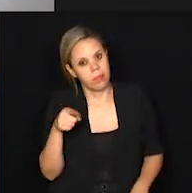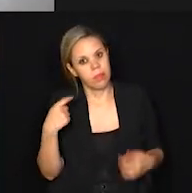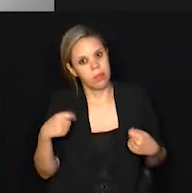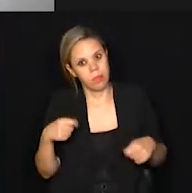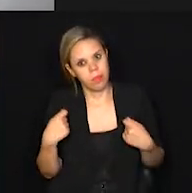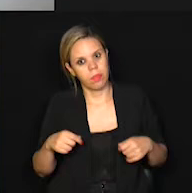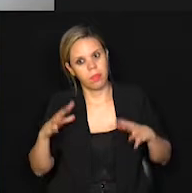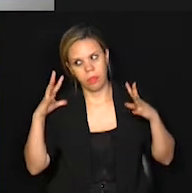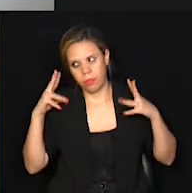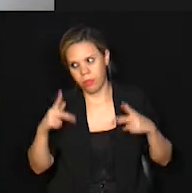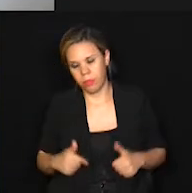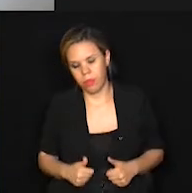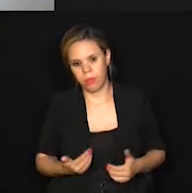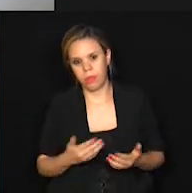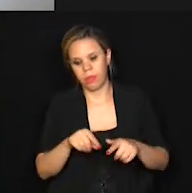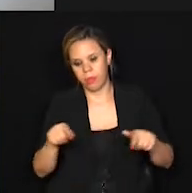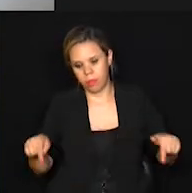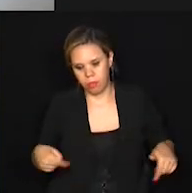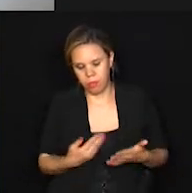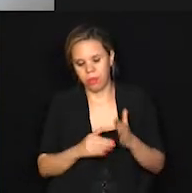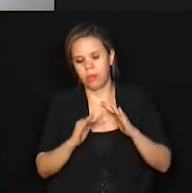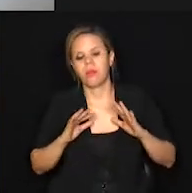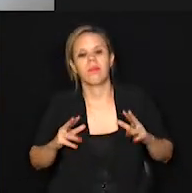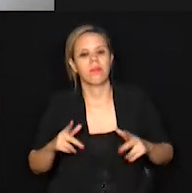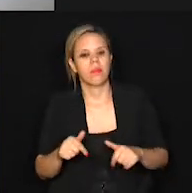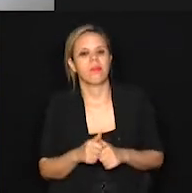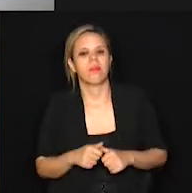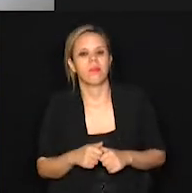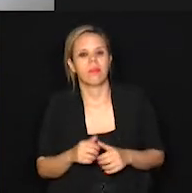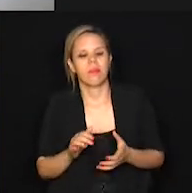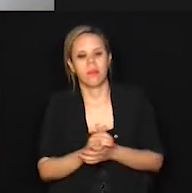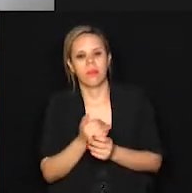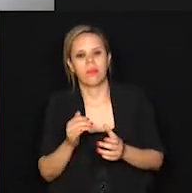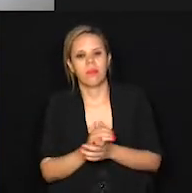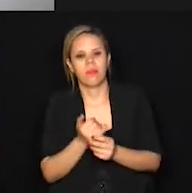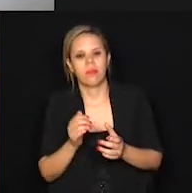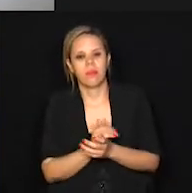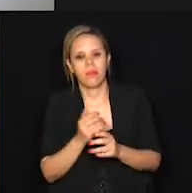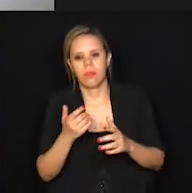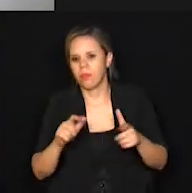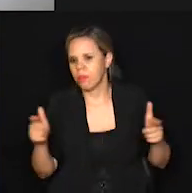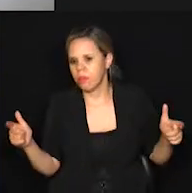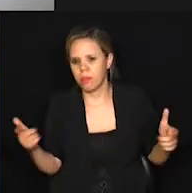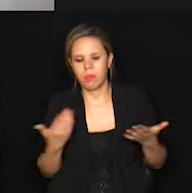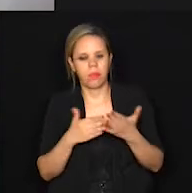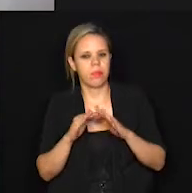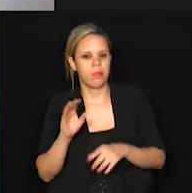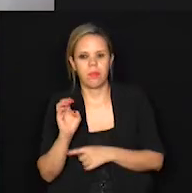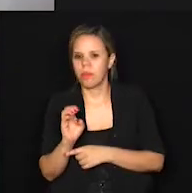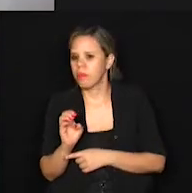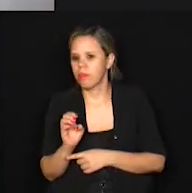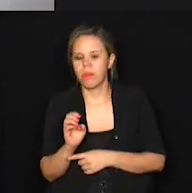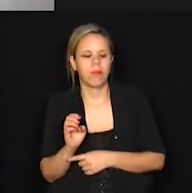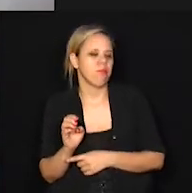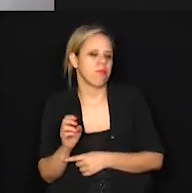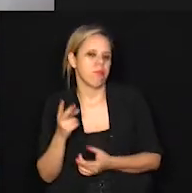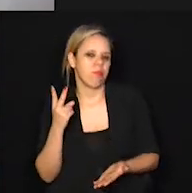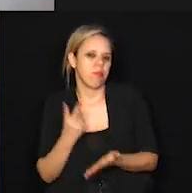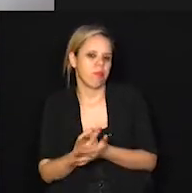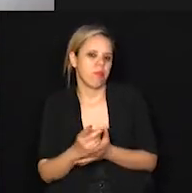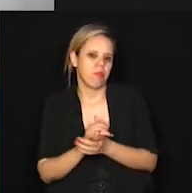uma higienização adequada. Pias para lavar as mãos, sendo que na maioria das escolas aí do estado, a mesma pia que se